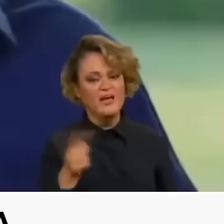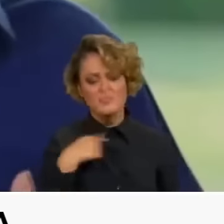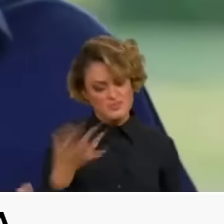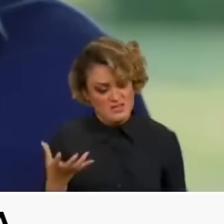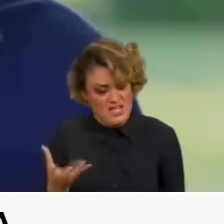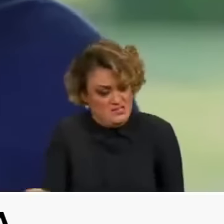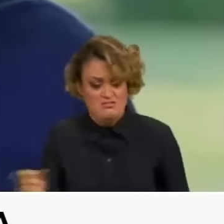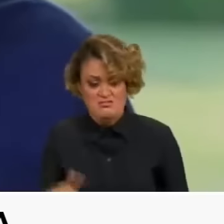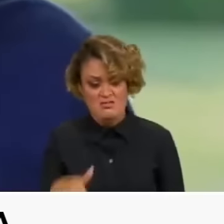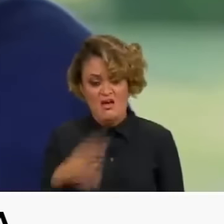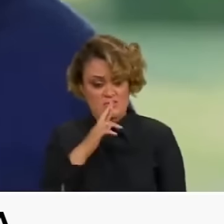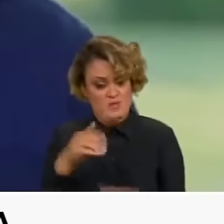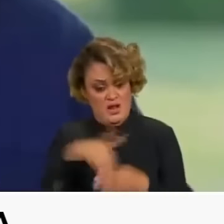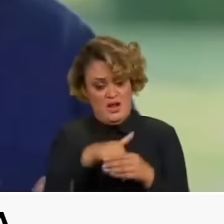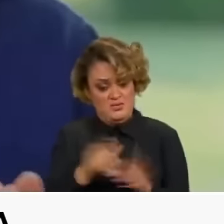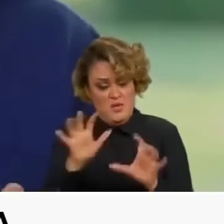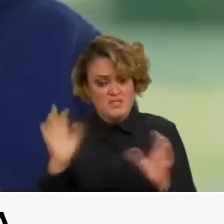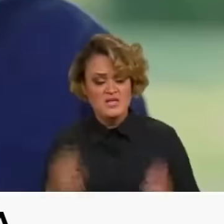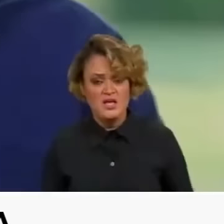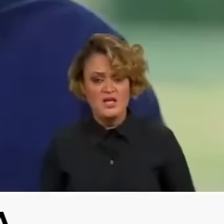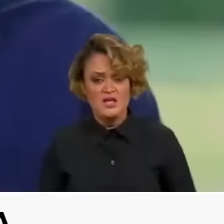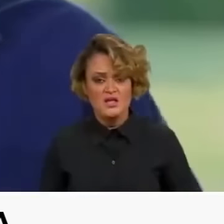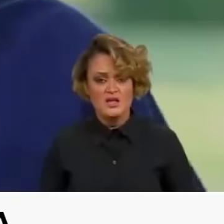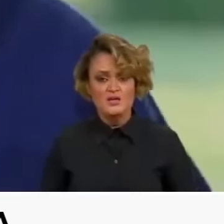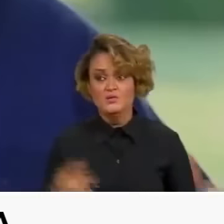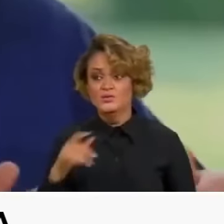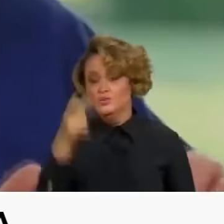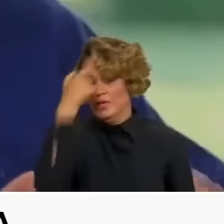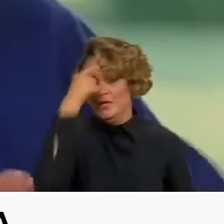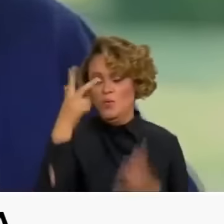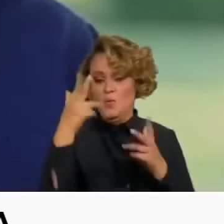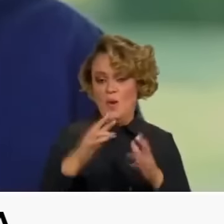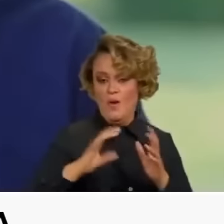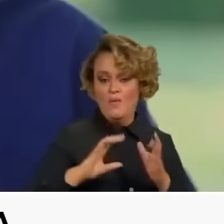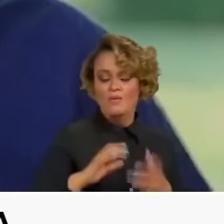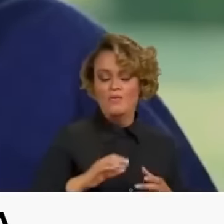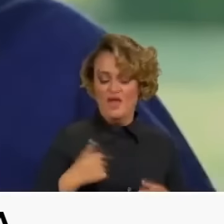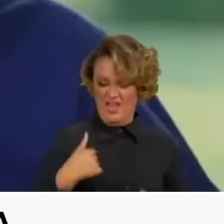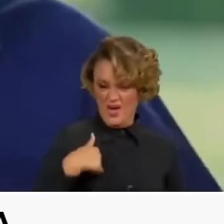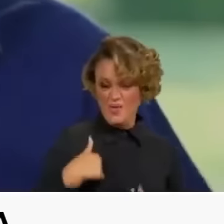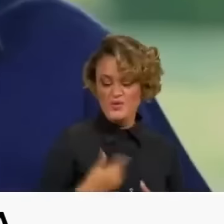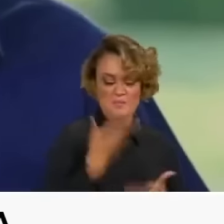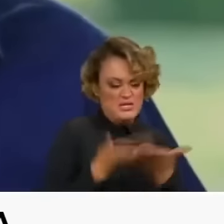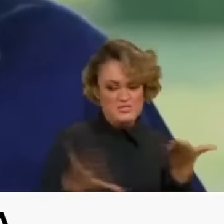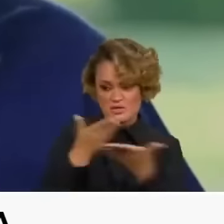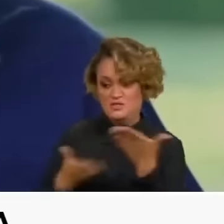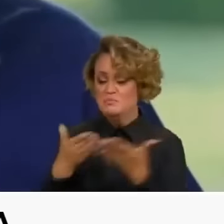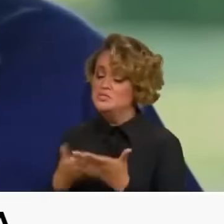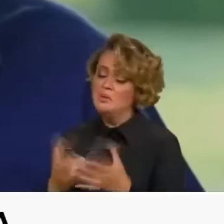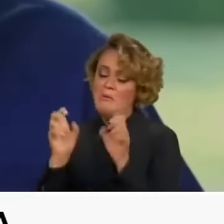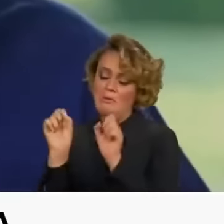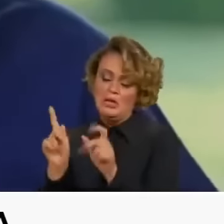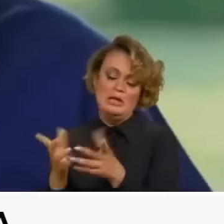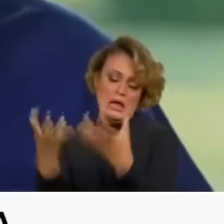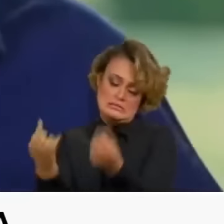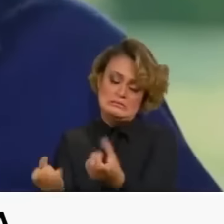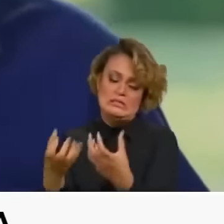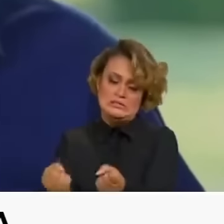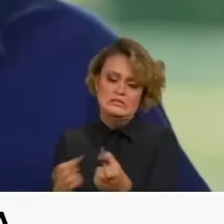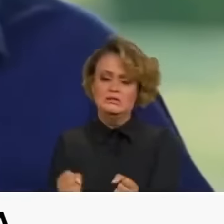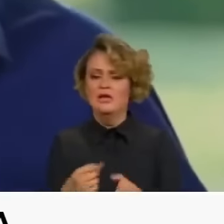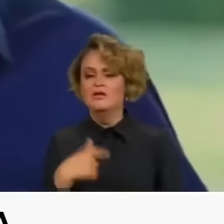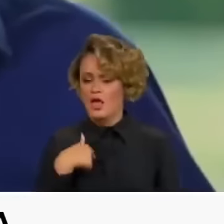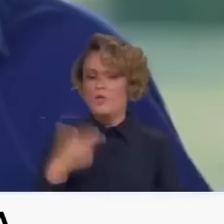nosso país e nunca consegue Ser aprovada nunca se consegue um acordo então a expectativa para essa quinta-feira é muito grande